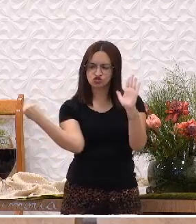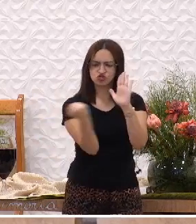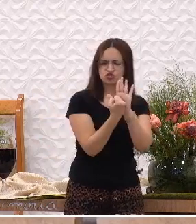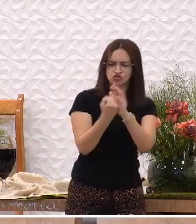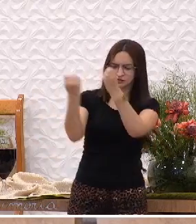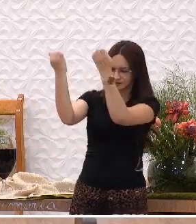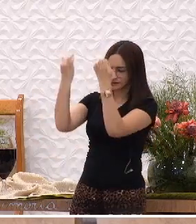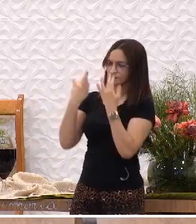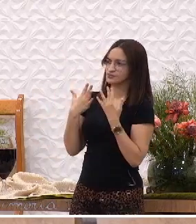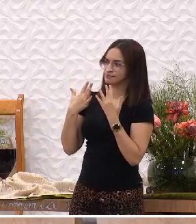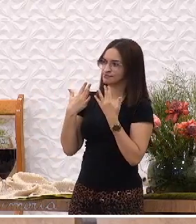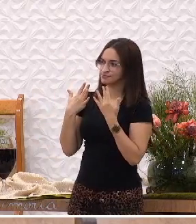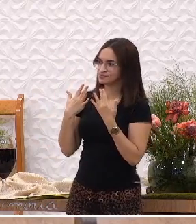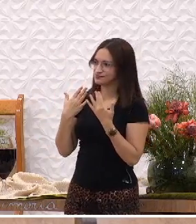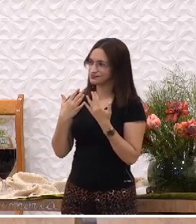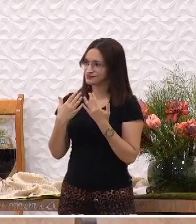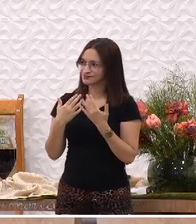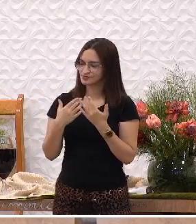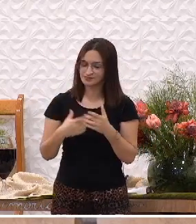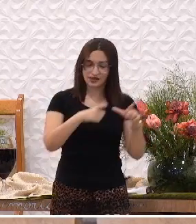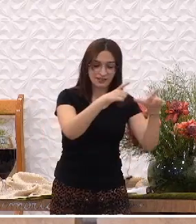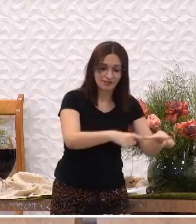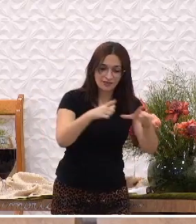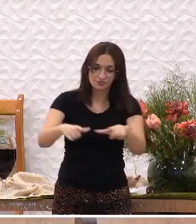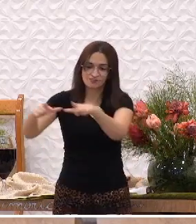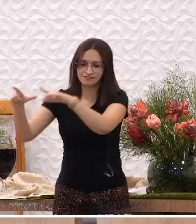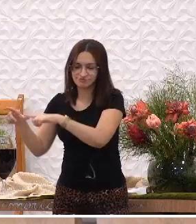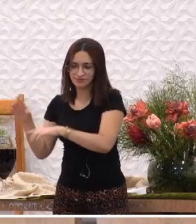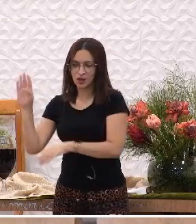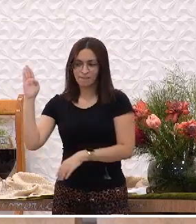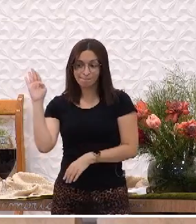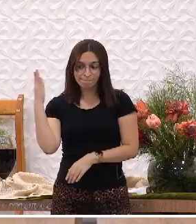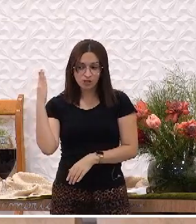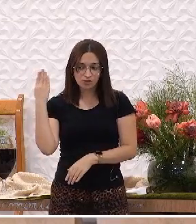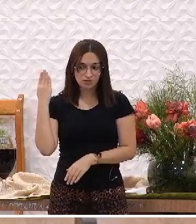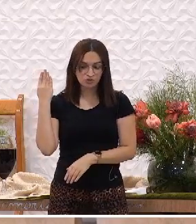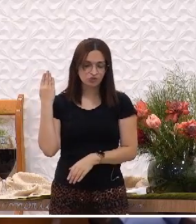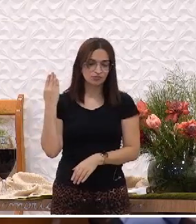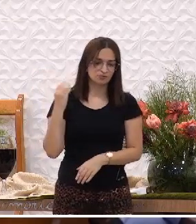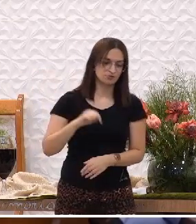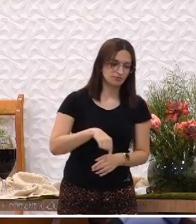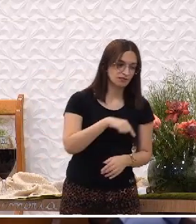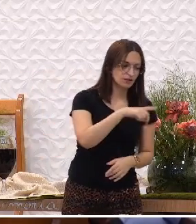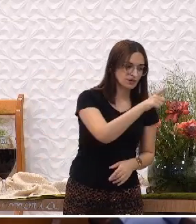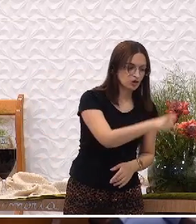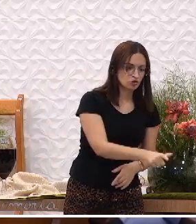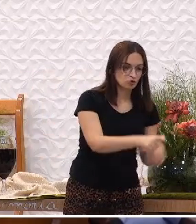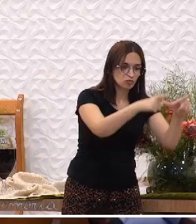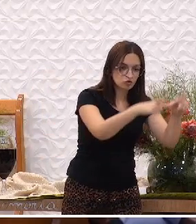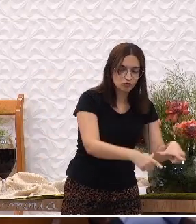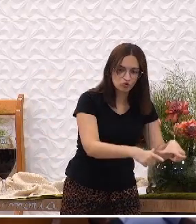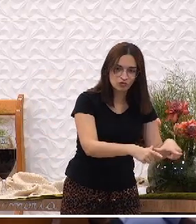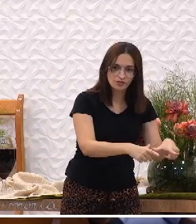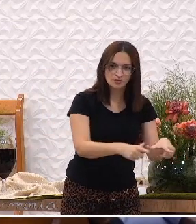E esse é um ponto que distingue a gente dos batistas e dos luteranos. Por exemplo, os luteranos, assim como os católicos, acreditam que o